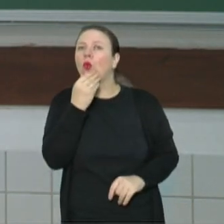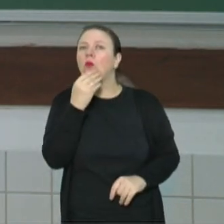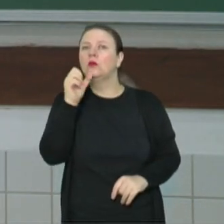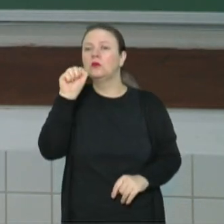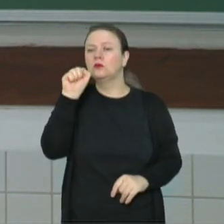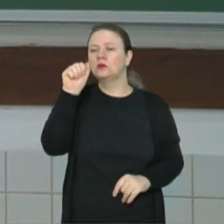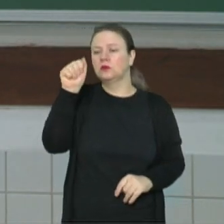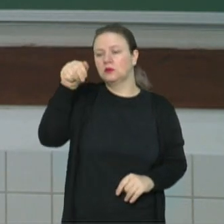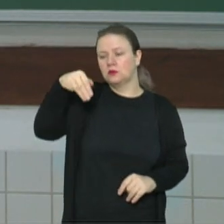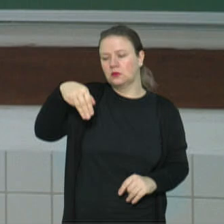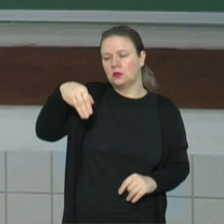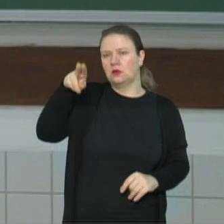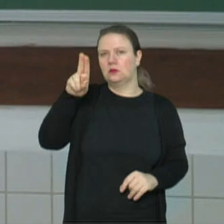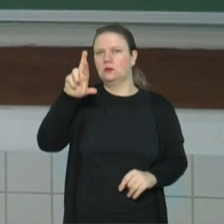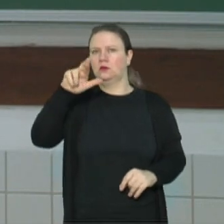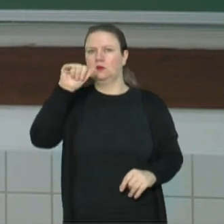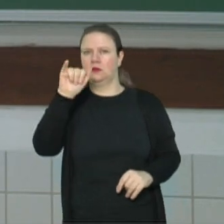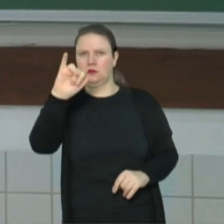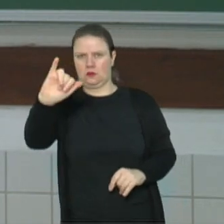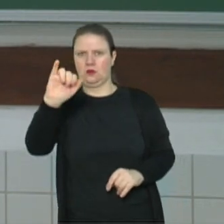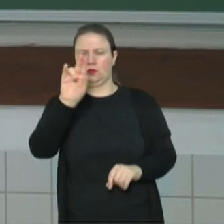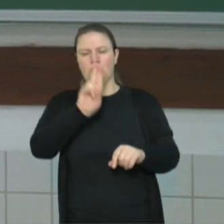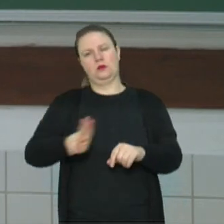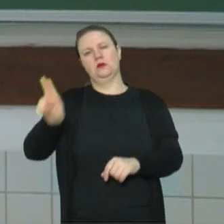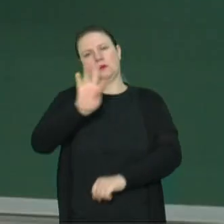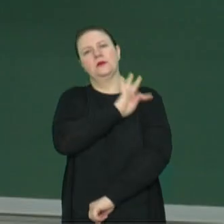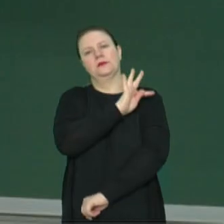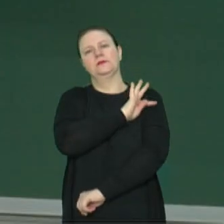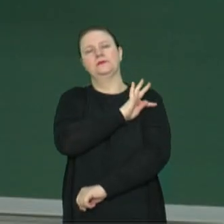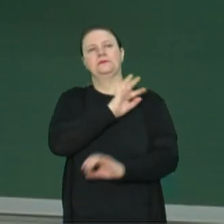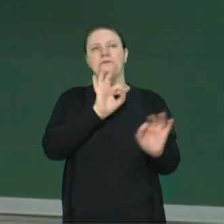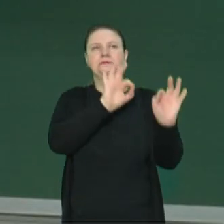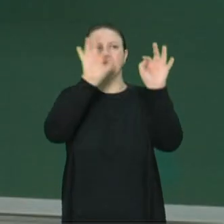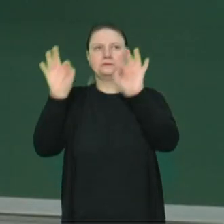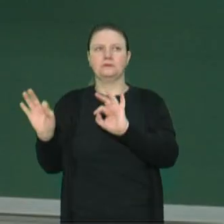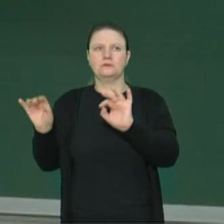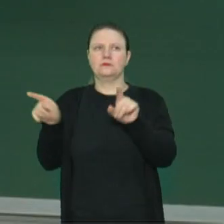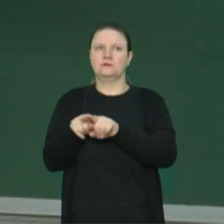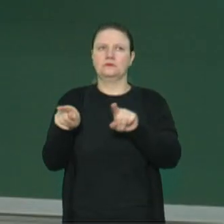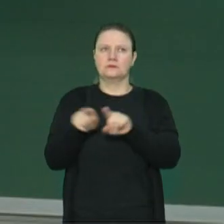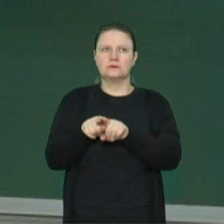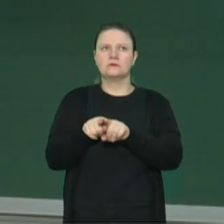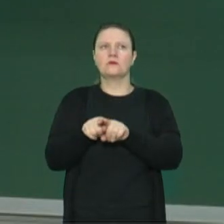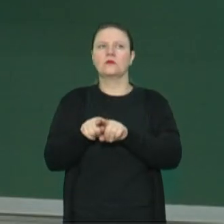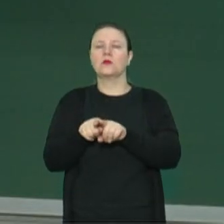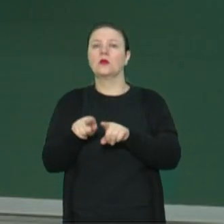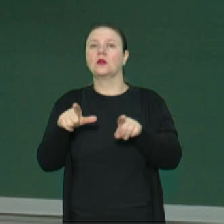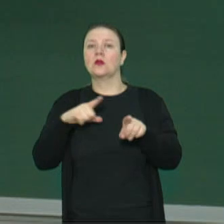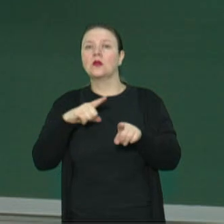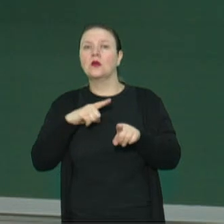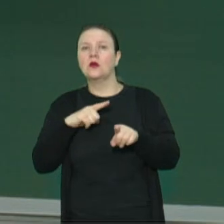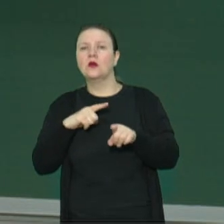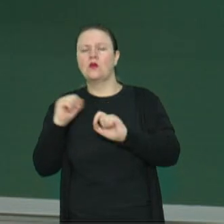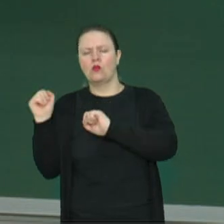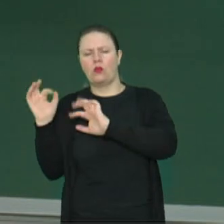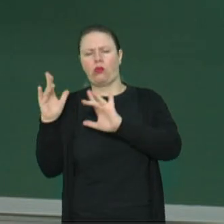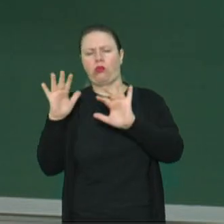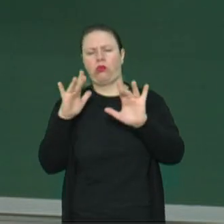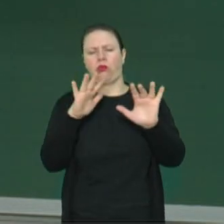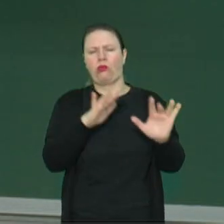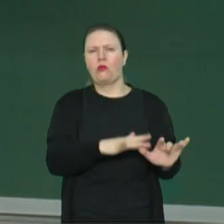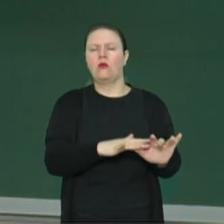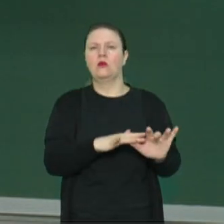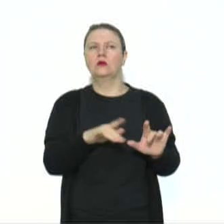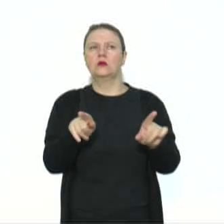desta técnica. Então, com a grande leva de imigração da Europa e das Américas, né, no começo do século XX, a